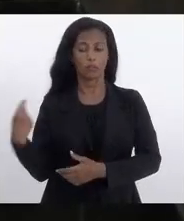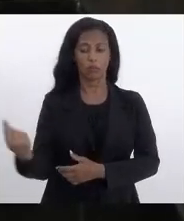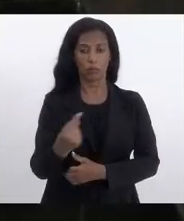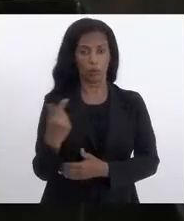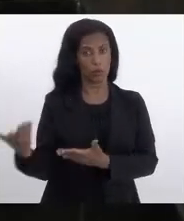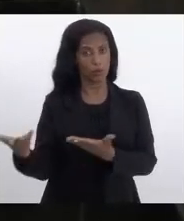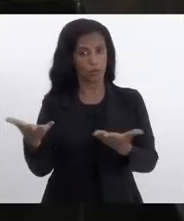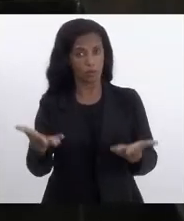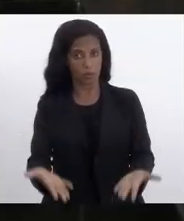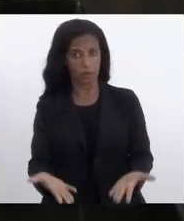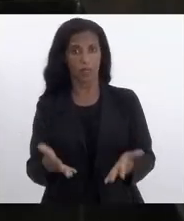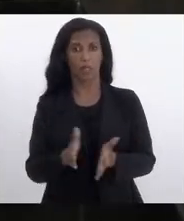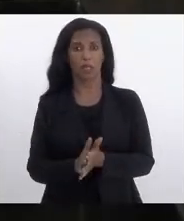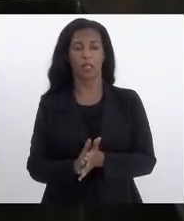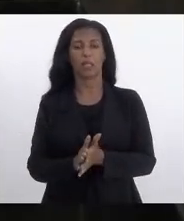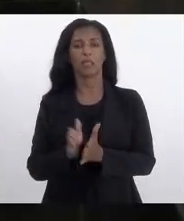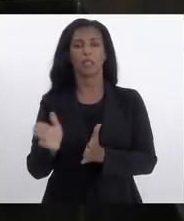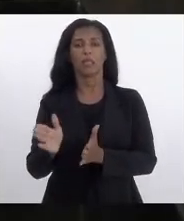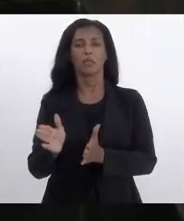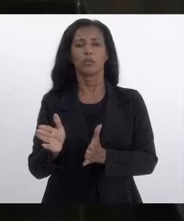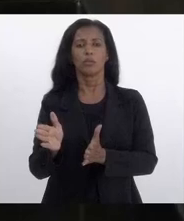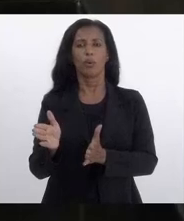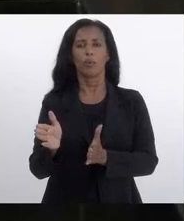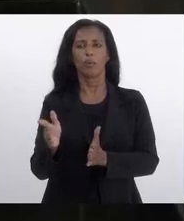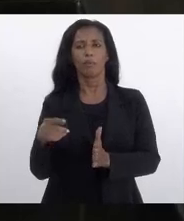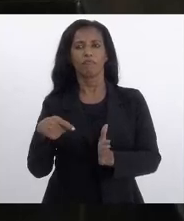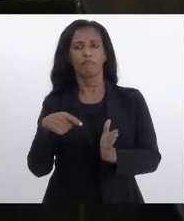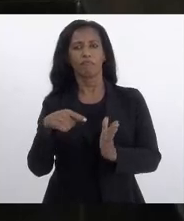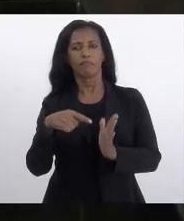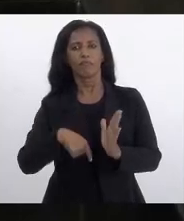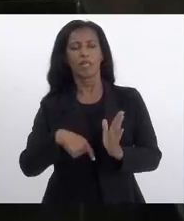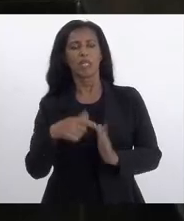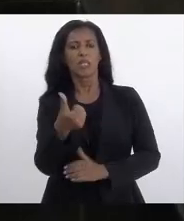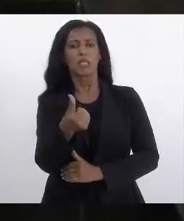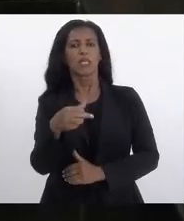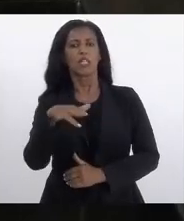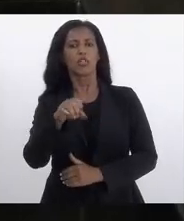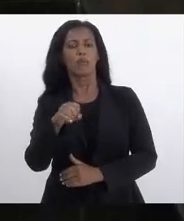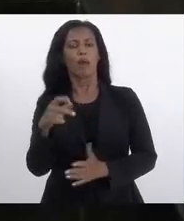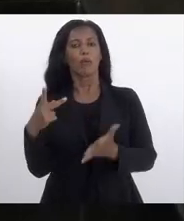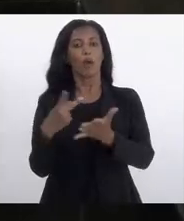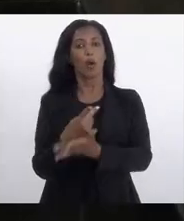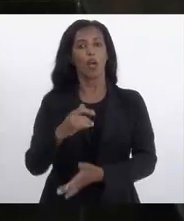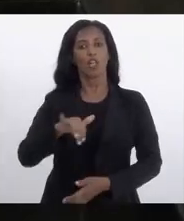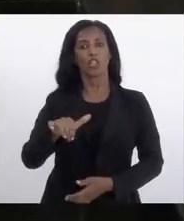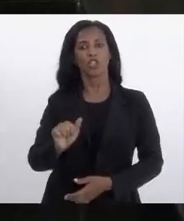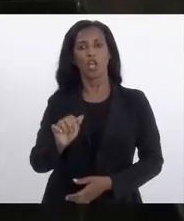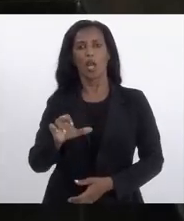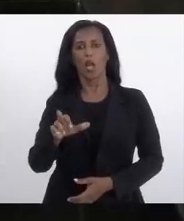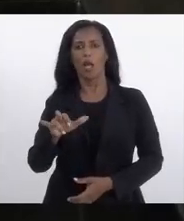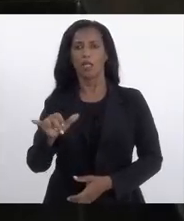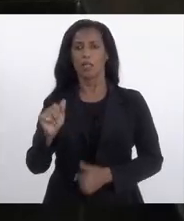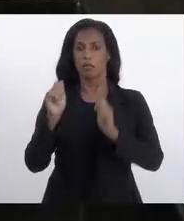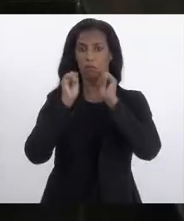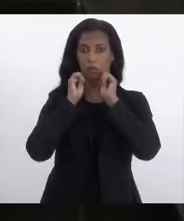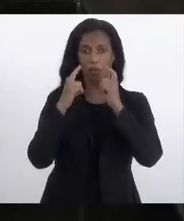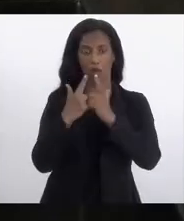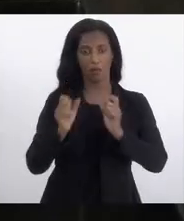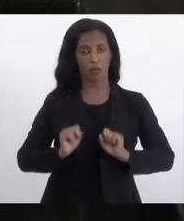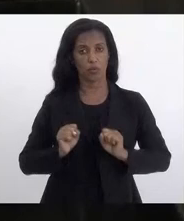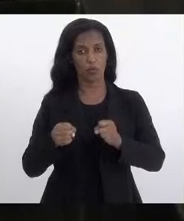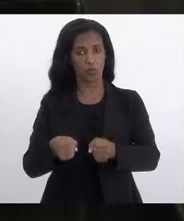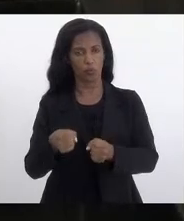ainda sob os resquícios da chacina de 6 de maio no Jacarezinho. A Assembleia Legislativa fez um